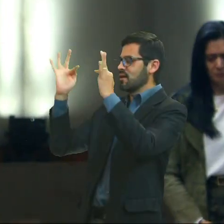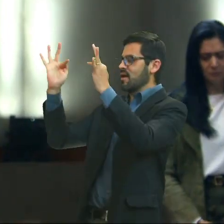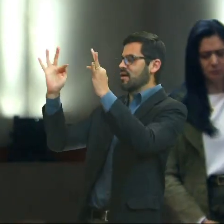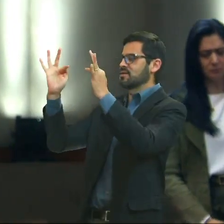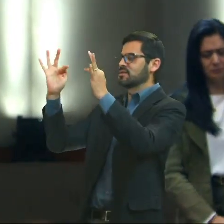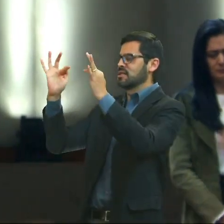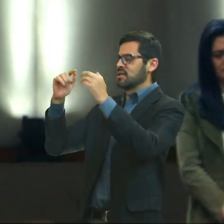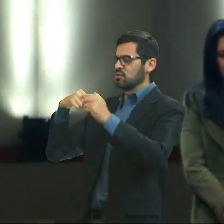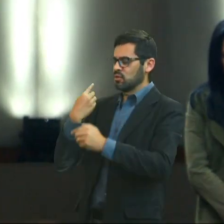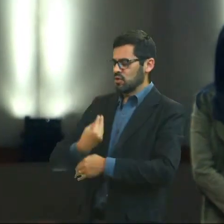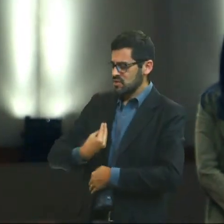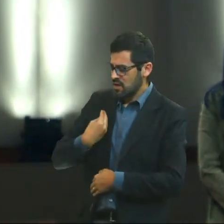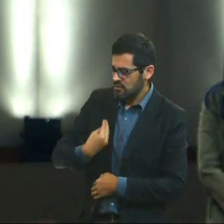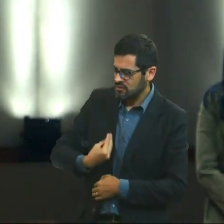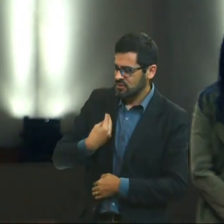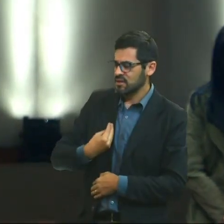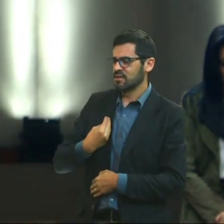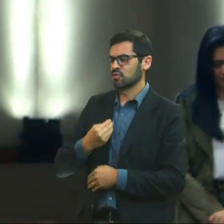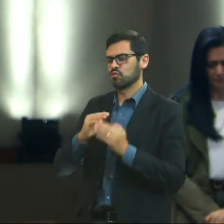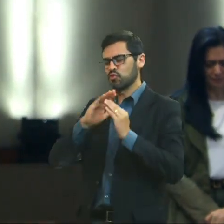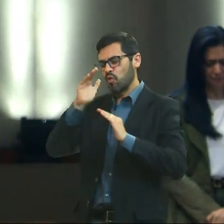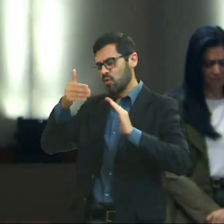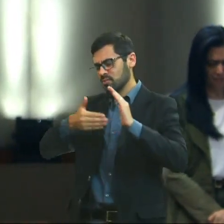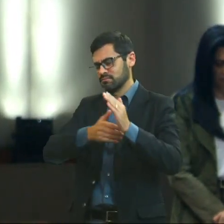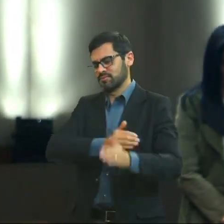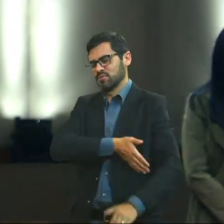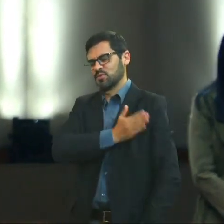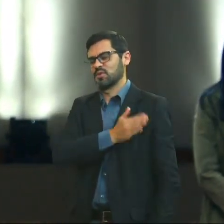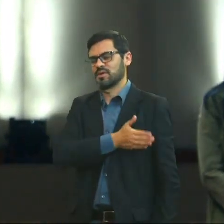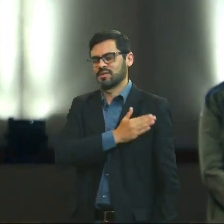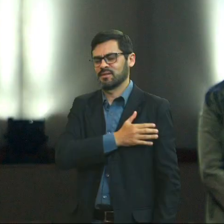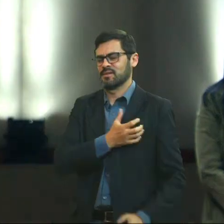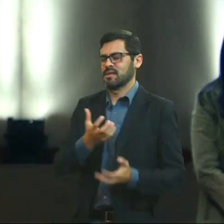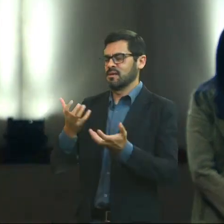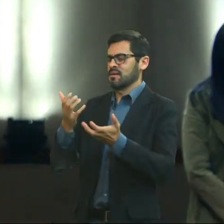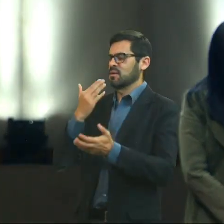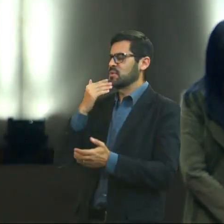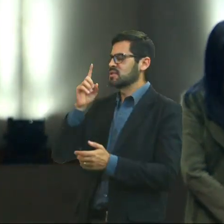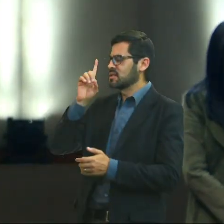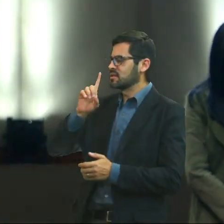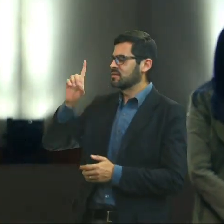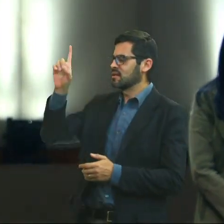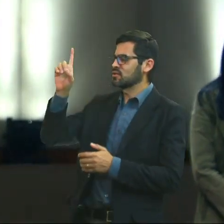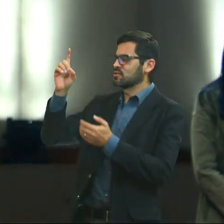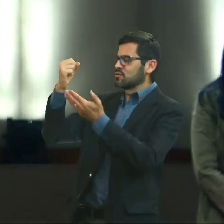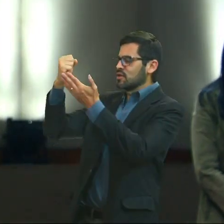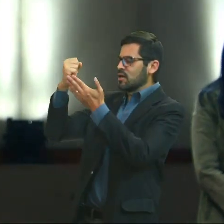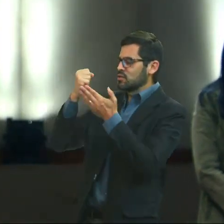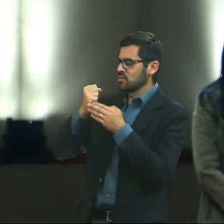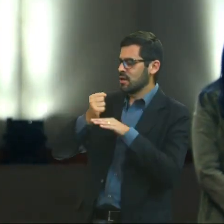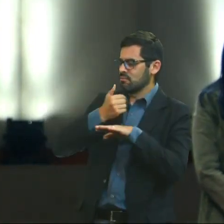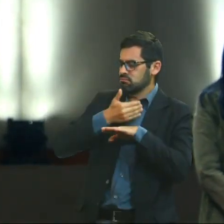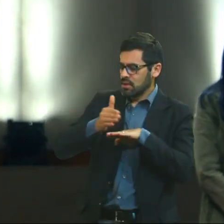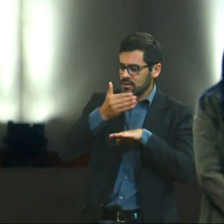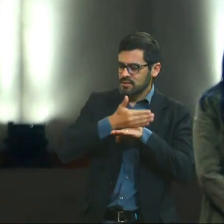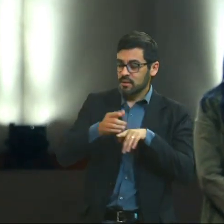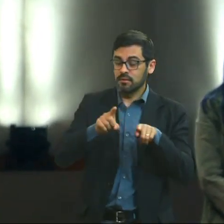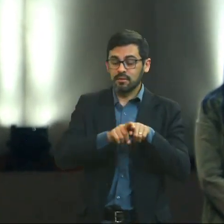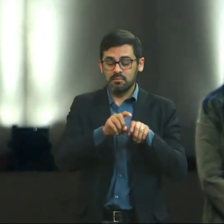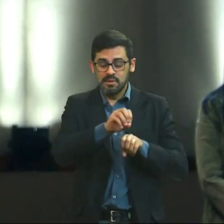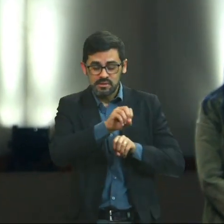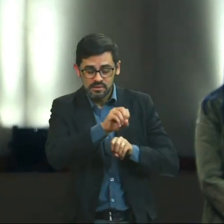nossa vida, com o nosso coração, Pai. Eu quero pedir que possamos aplicar, ensinar os nossos filhos a aplicar